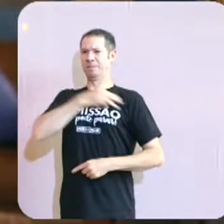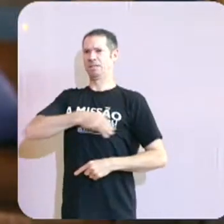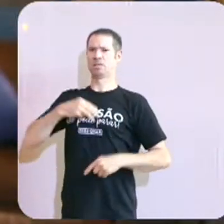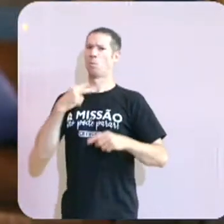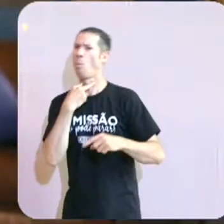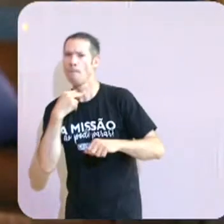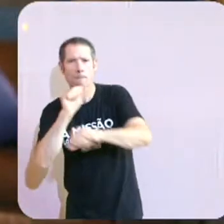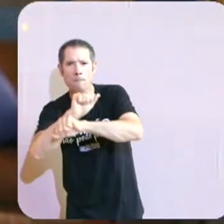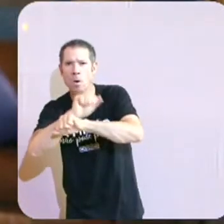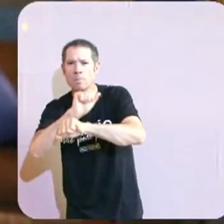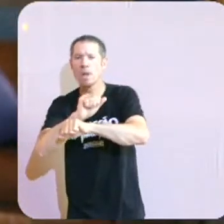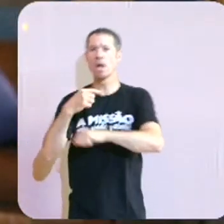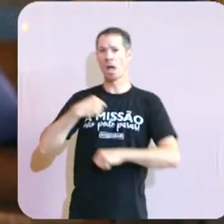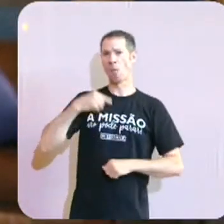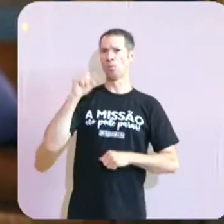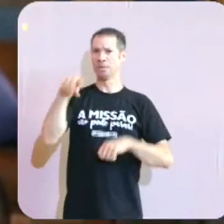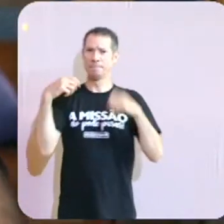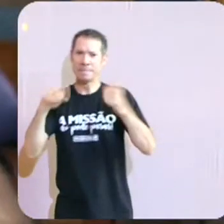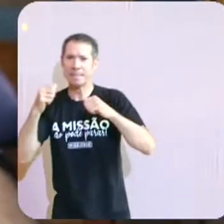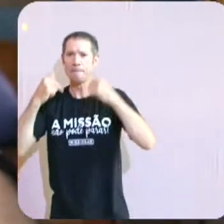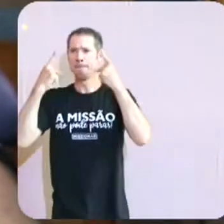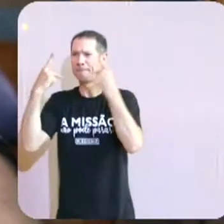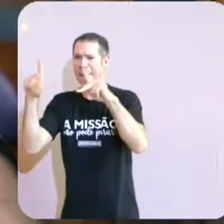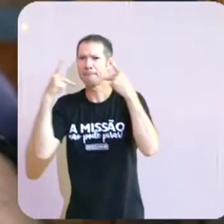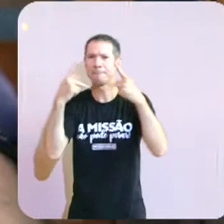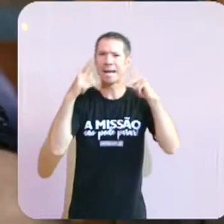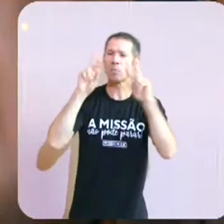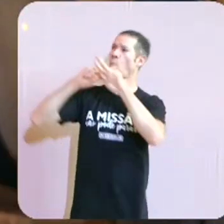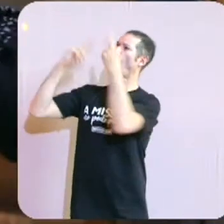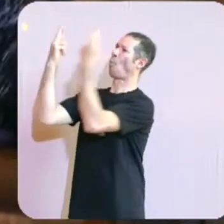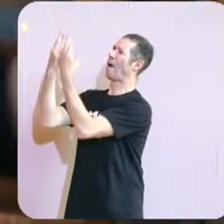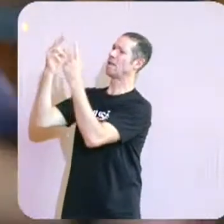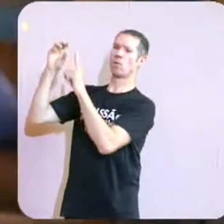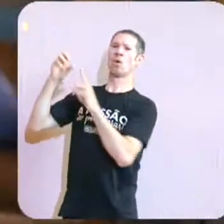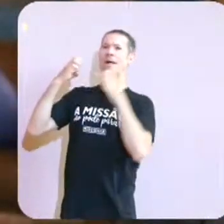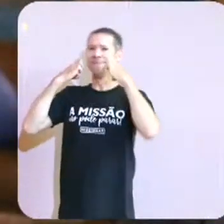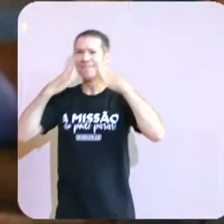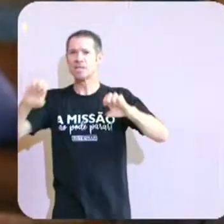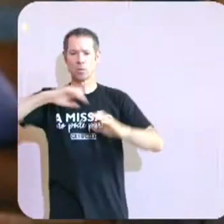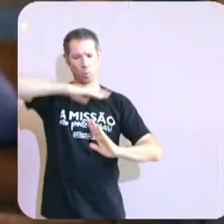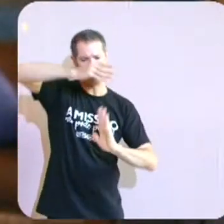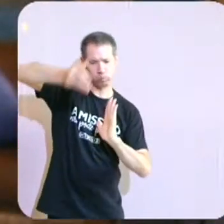pode parar. Eu e você temos que pregar o evangelho do reino para